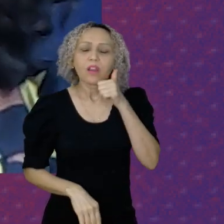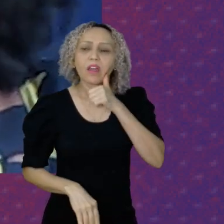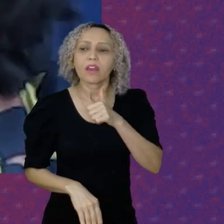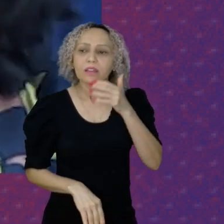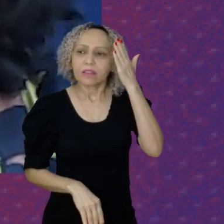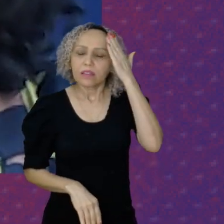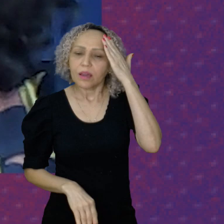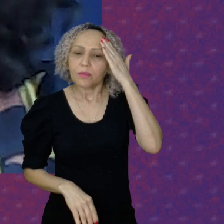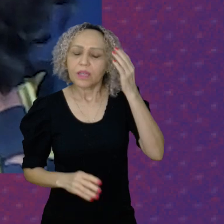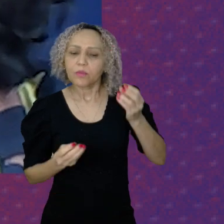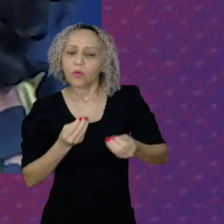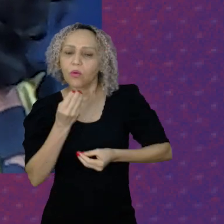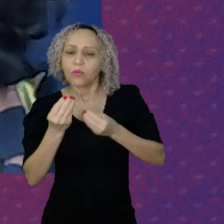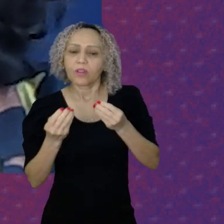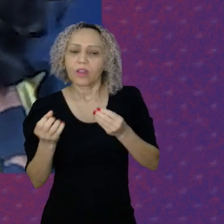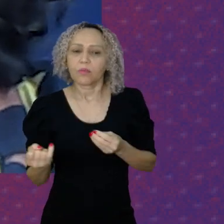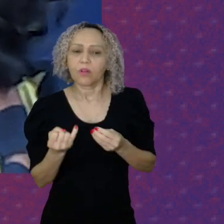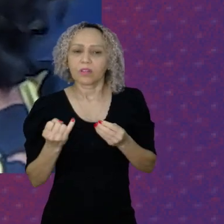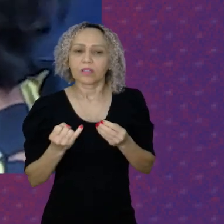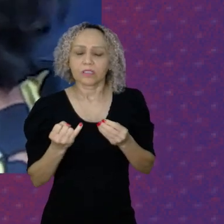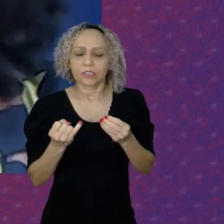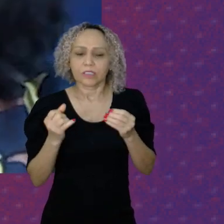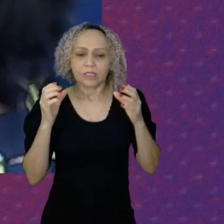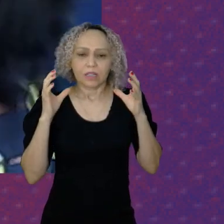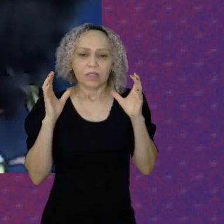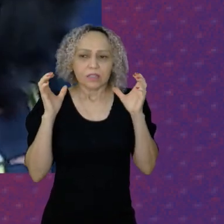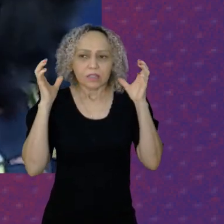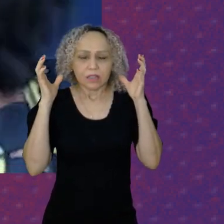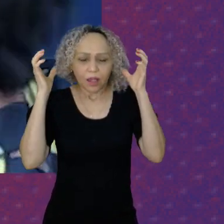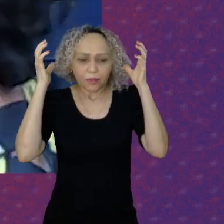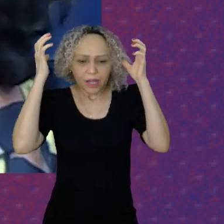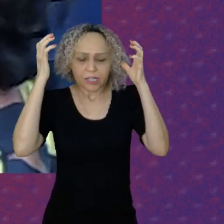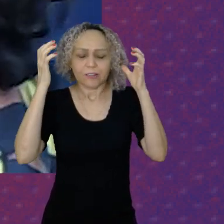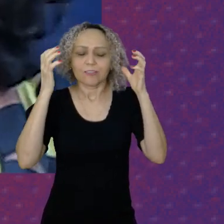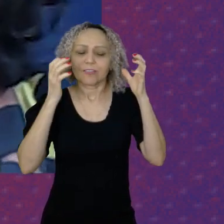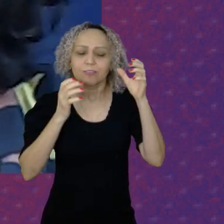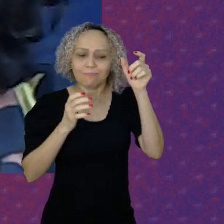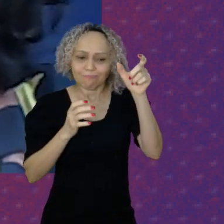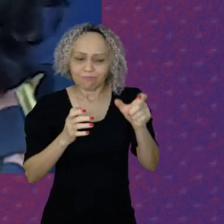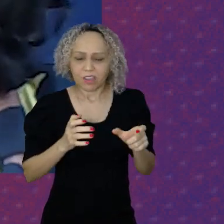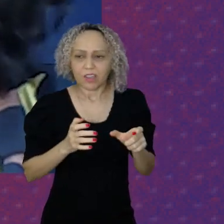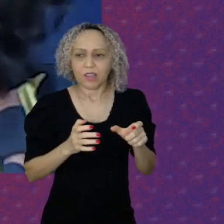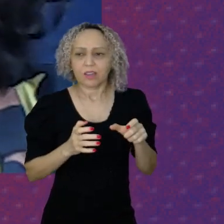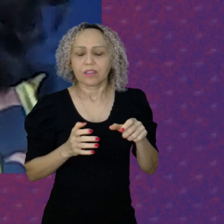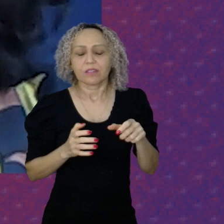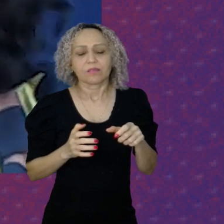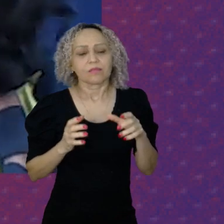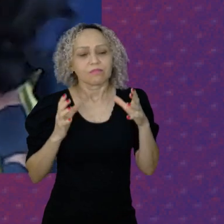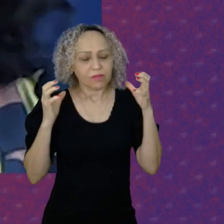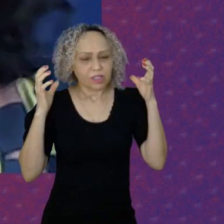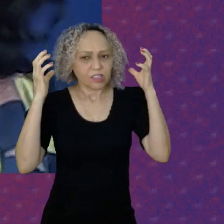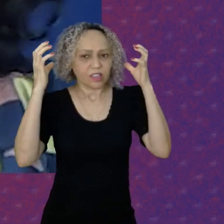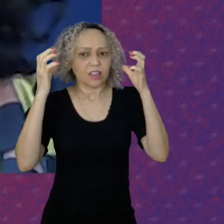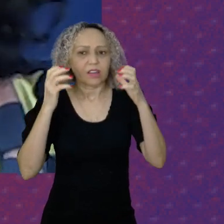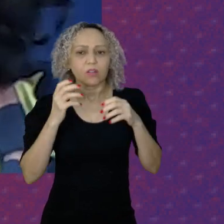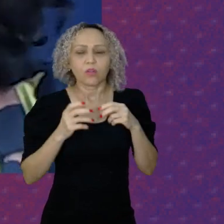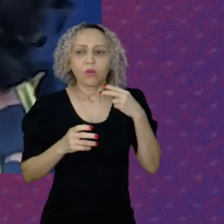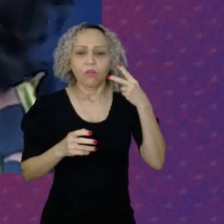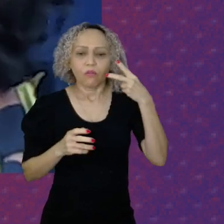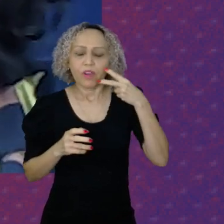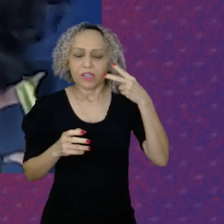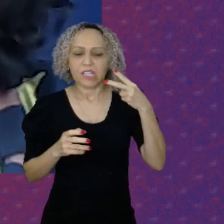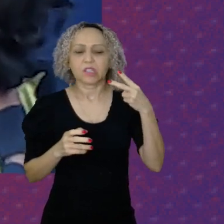da importância que a Marielle teve à frente, né, de um parlamento, como uma